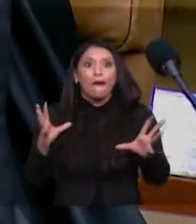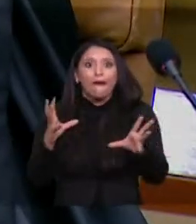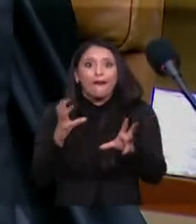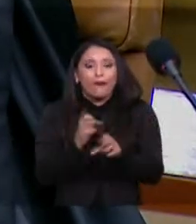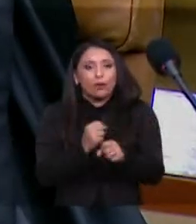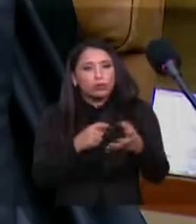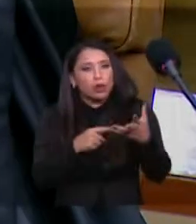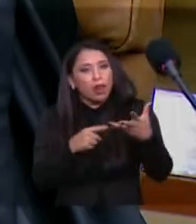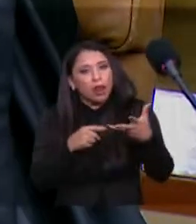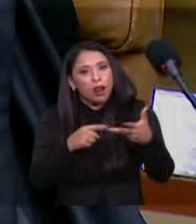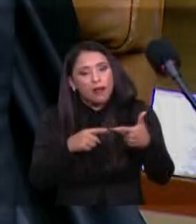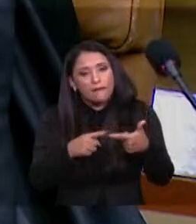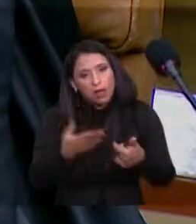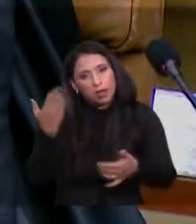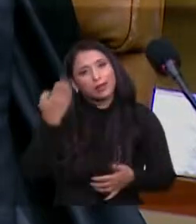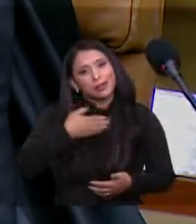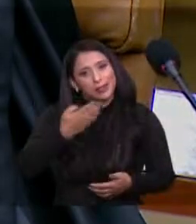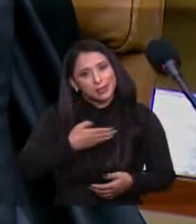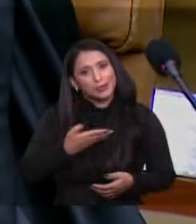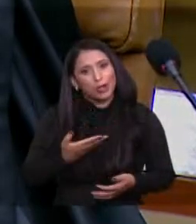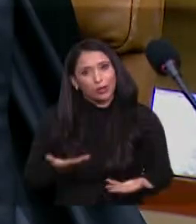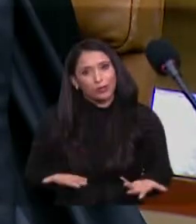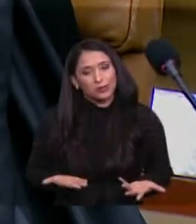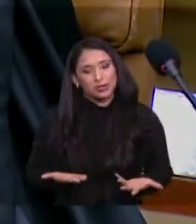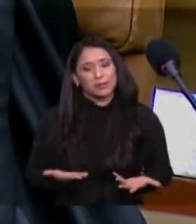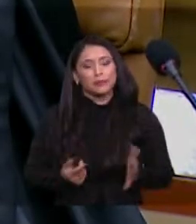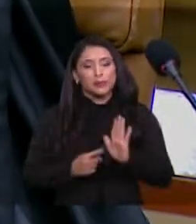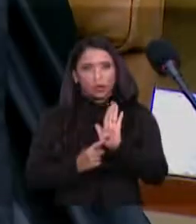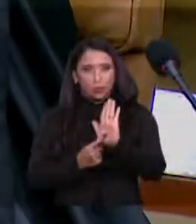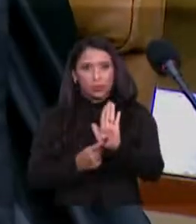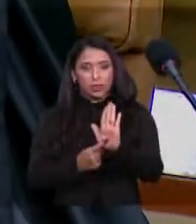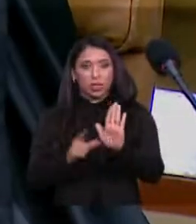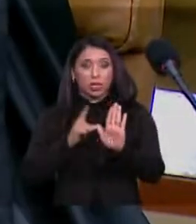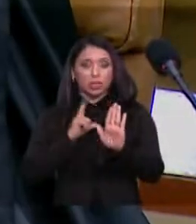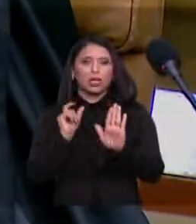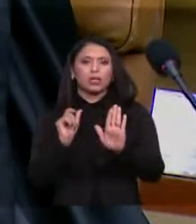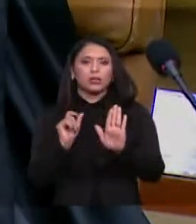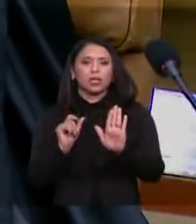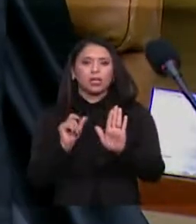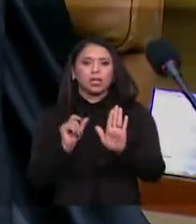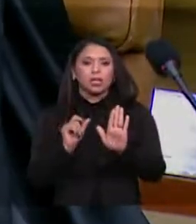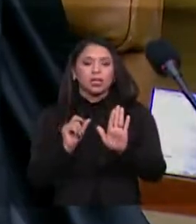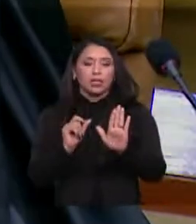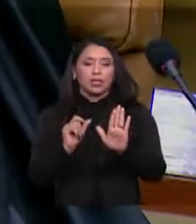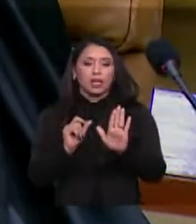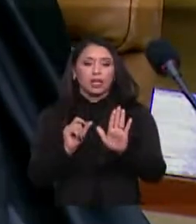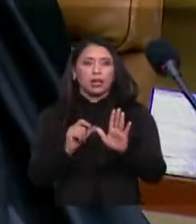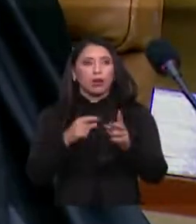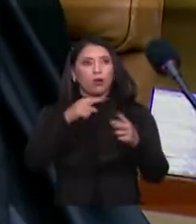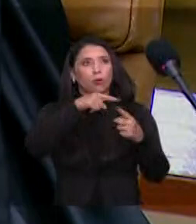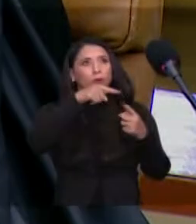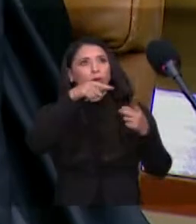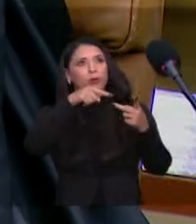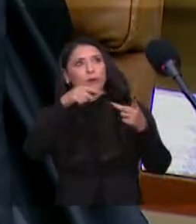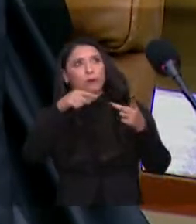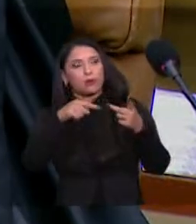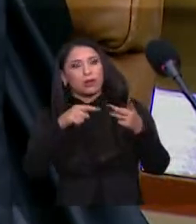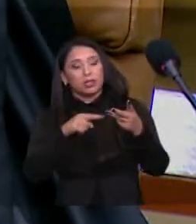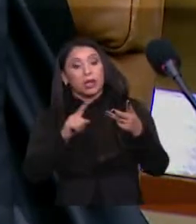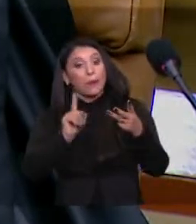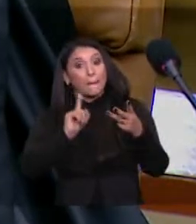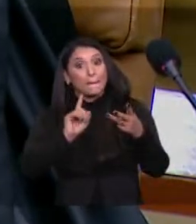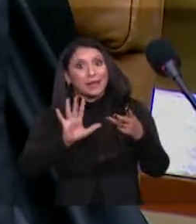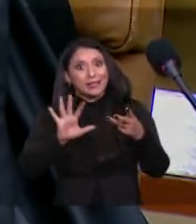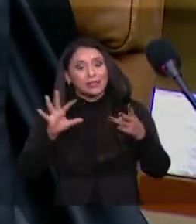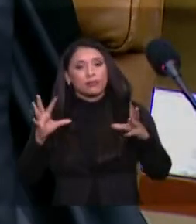de provas algumas delas Reunidas não seriam suficientes mas obviamente